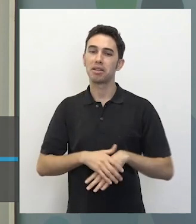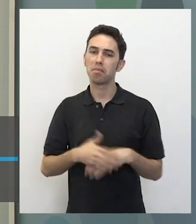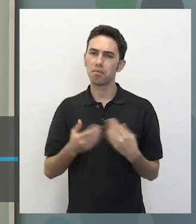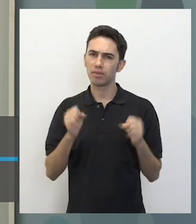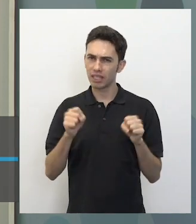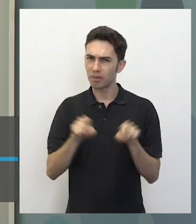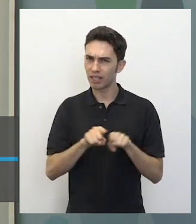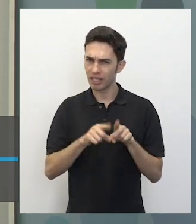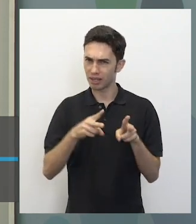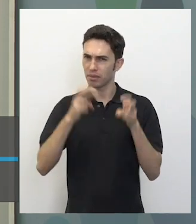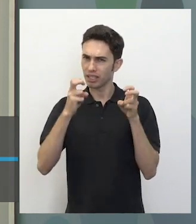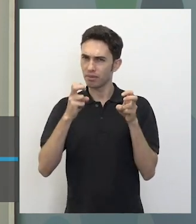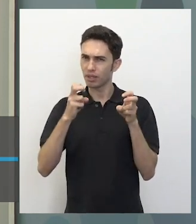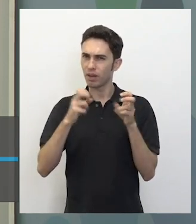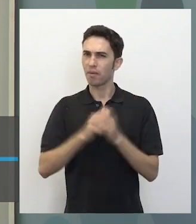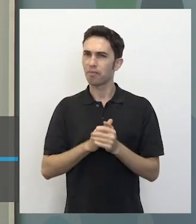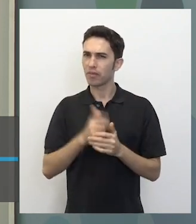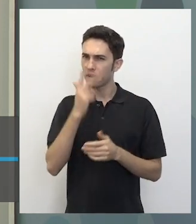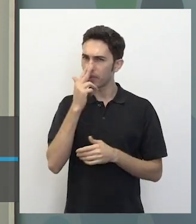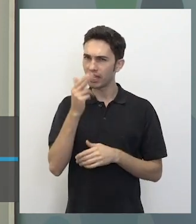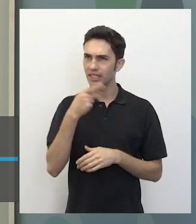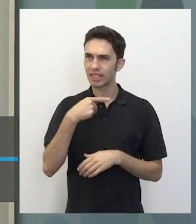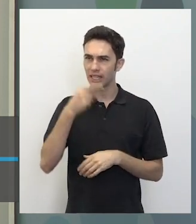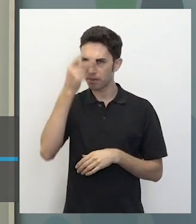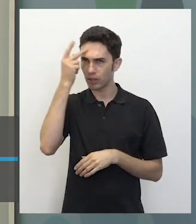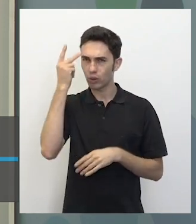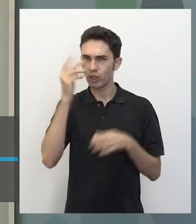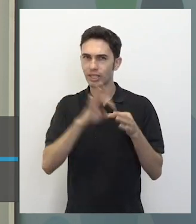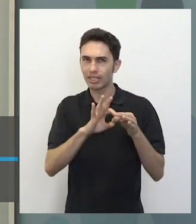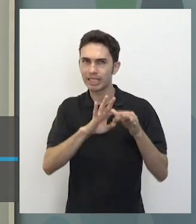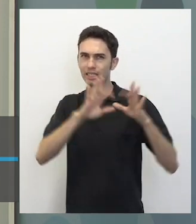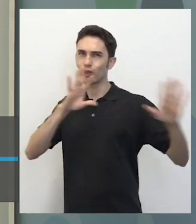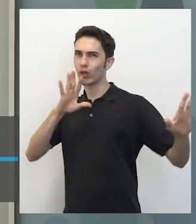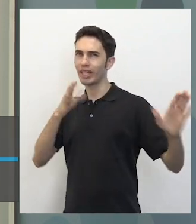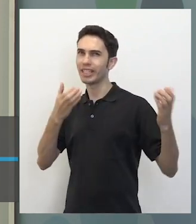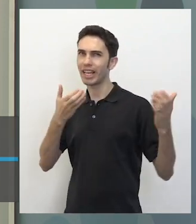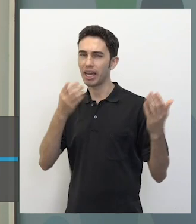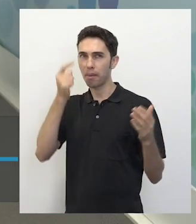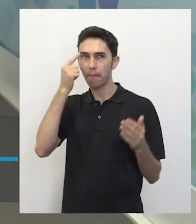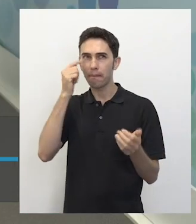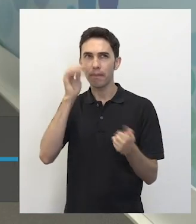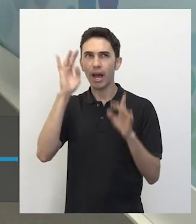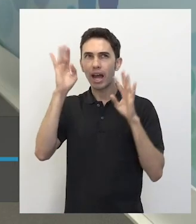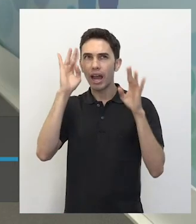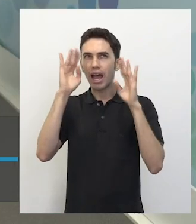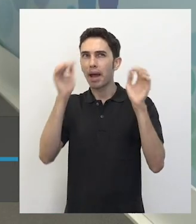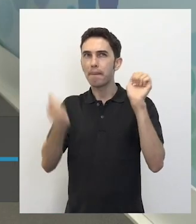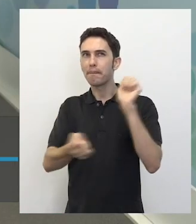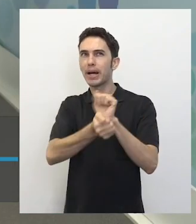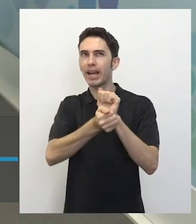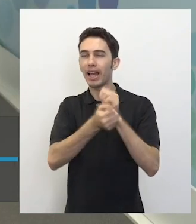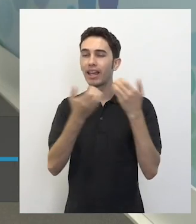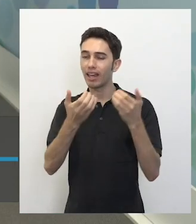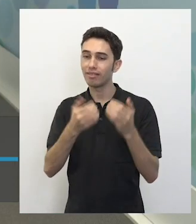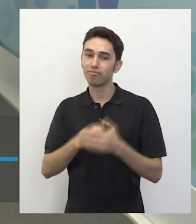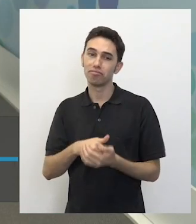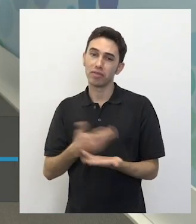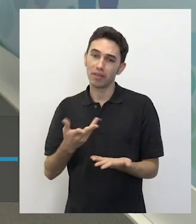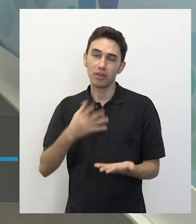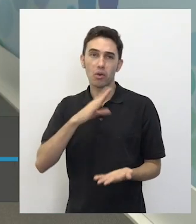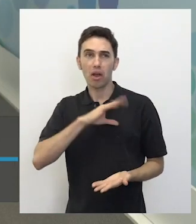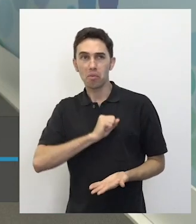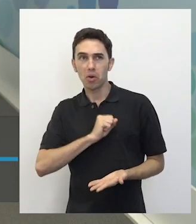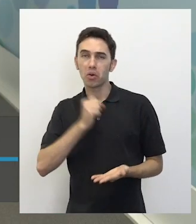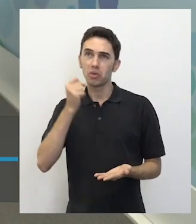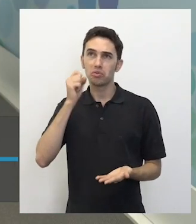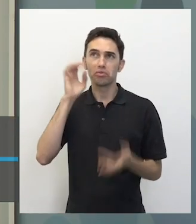essa percepção, Ed? Que parece que ele quer se desconectar, parar de pensar? Você tá falando do amor, tá despedindo, né? Então, né, vamos